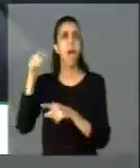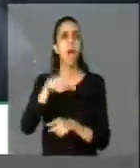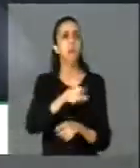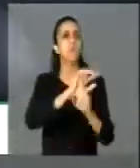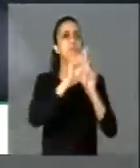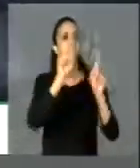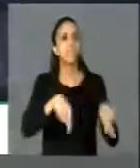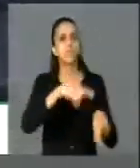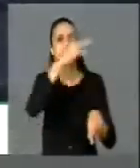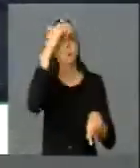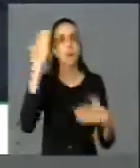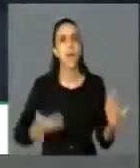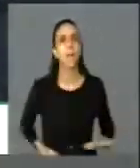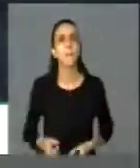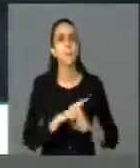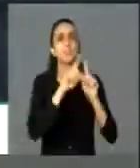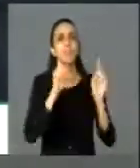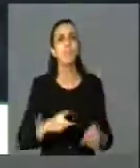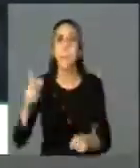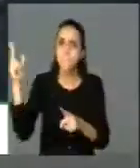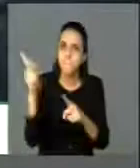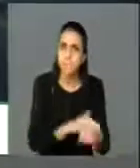funcionários públicos,